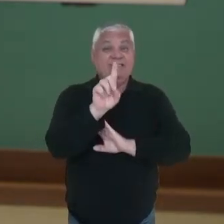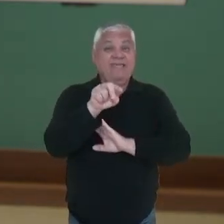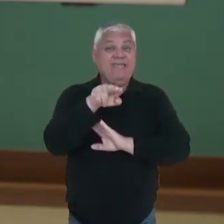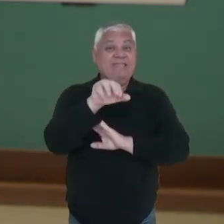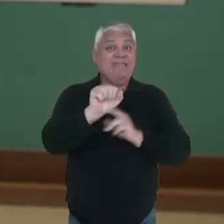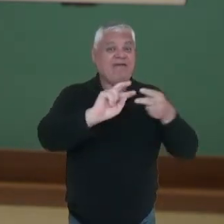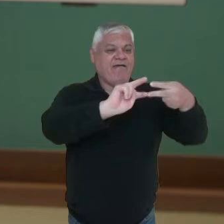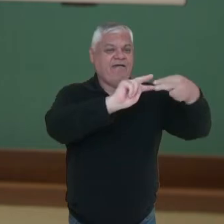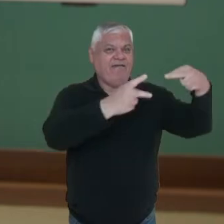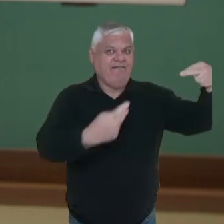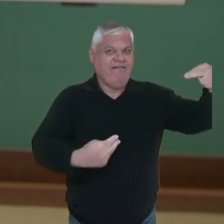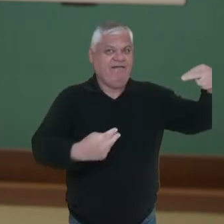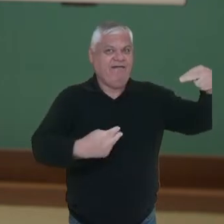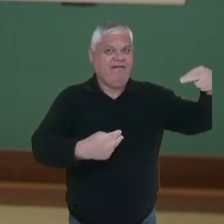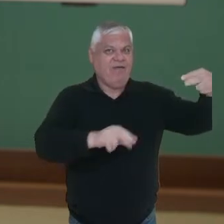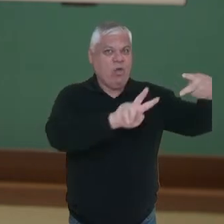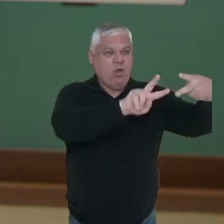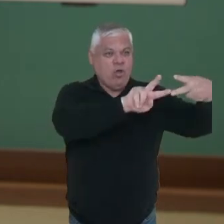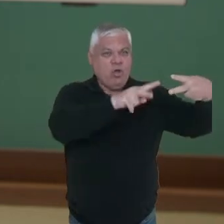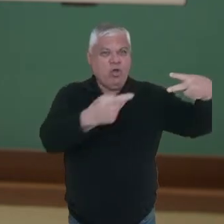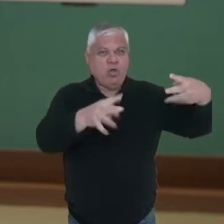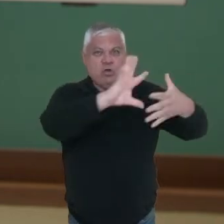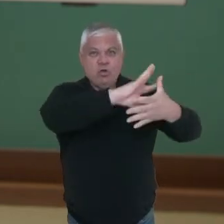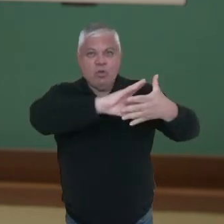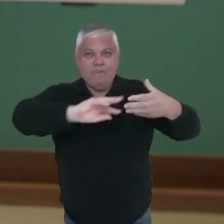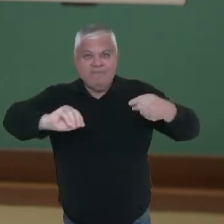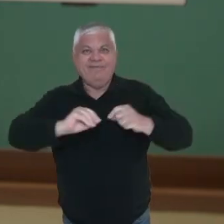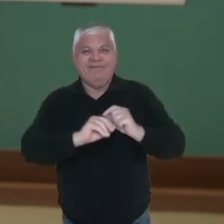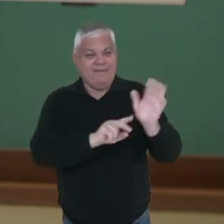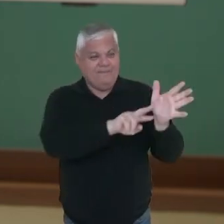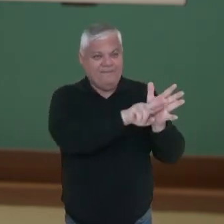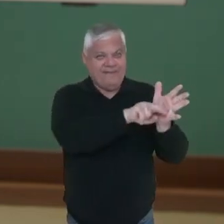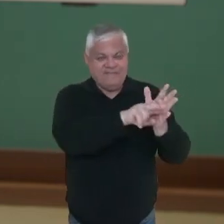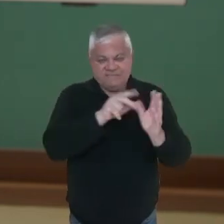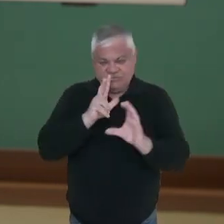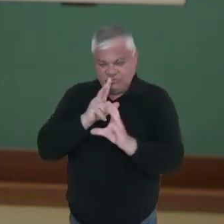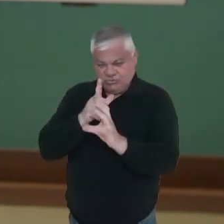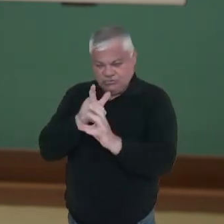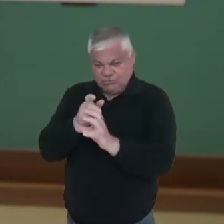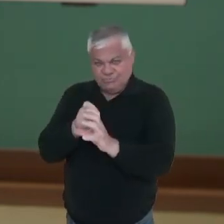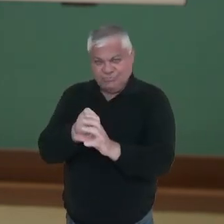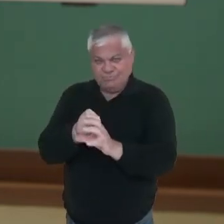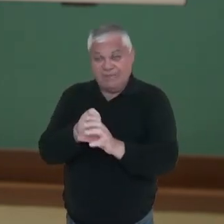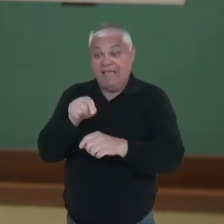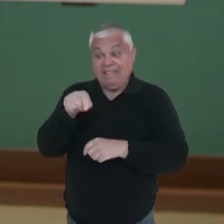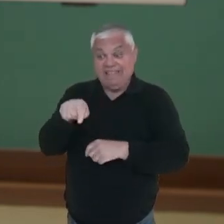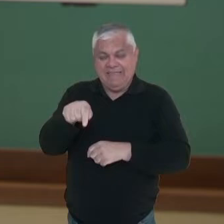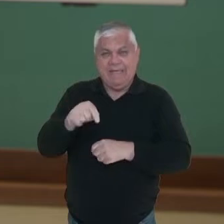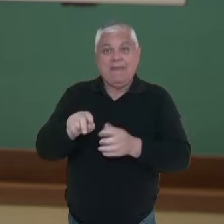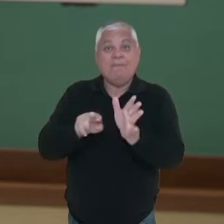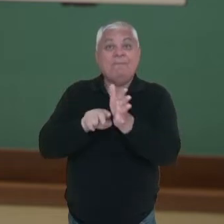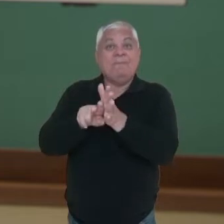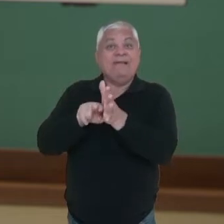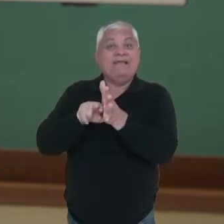meu interesse. Pego uma bactéria. A bactéria tem um plasmídio, que é um